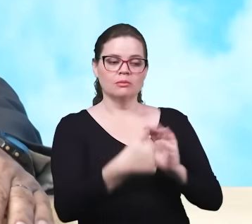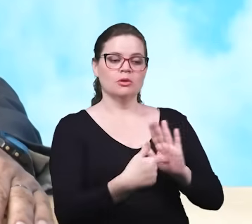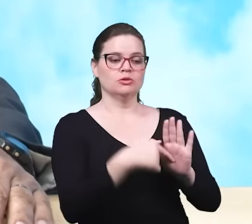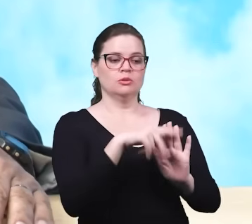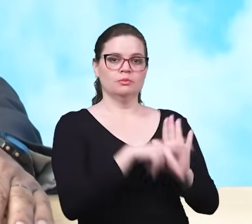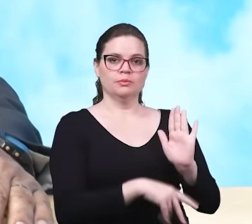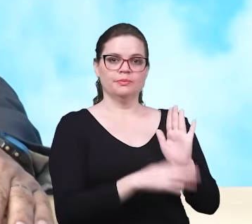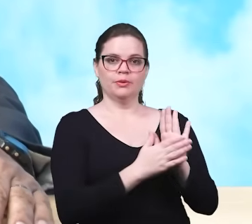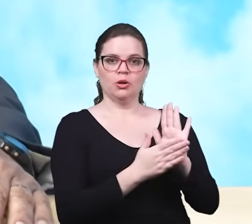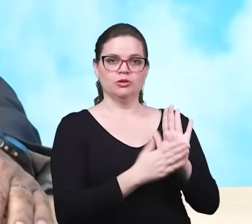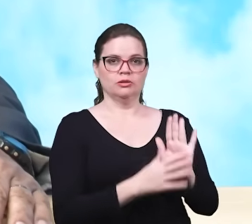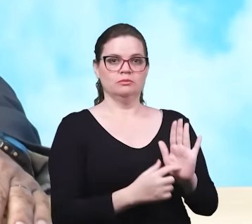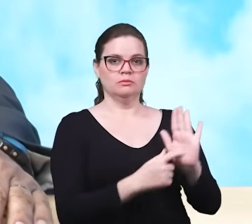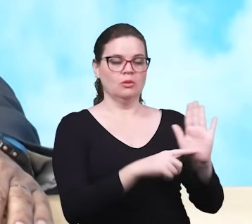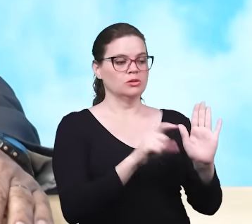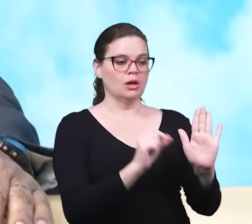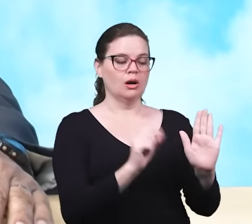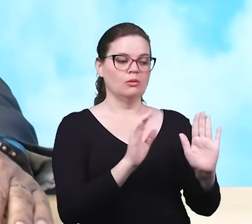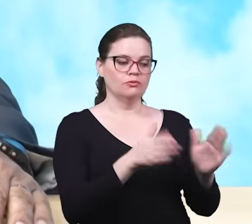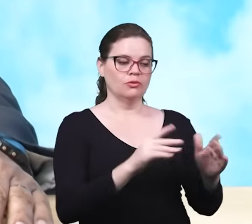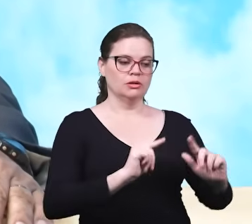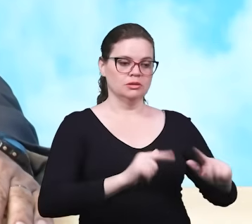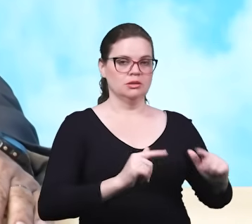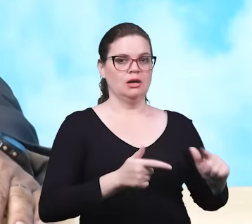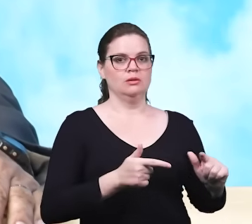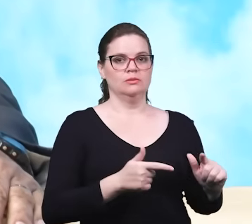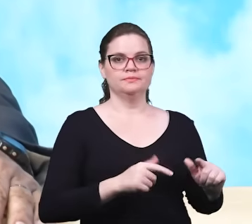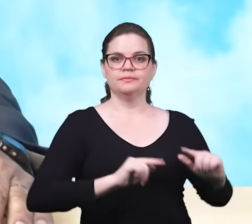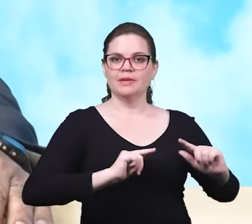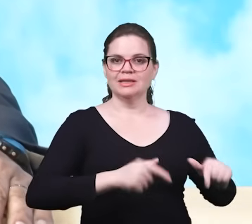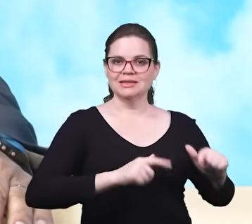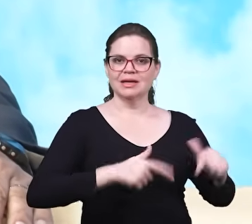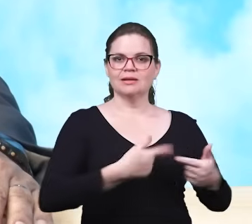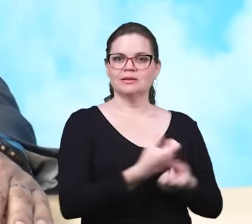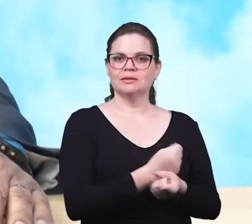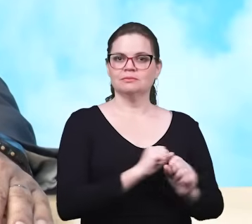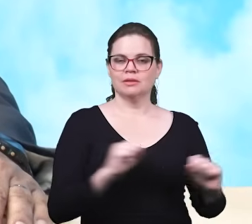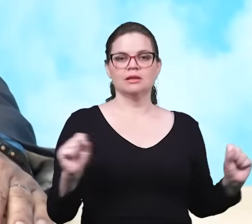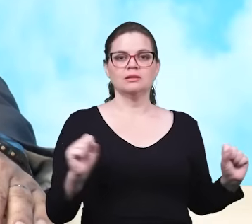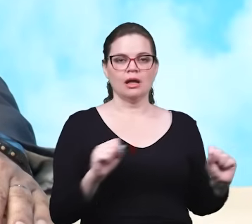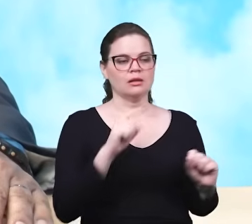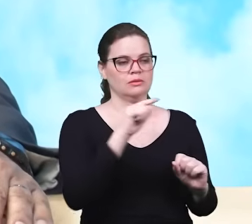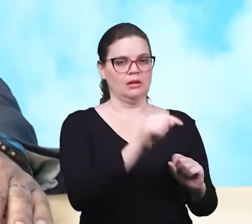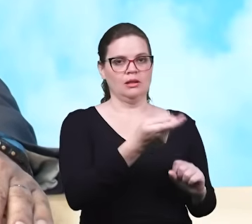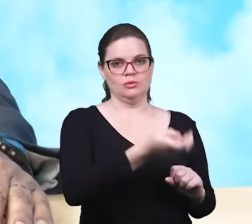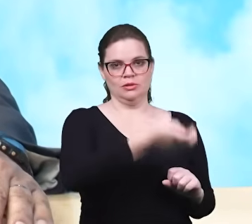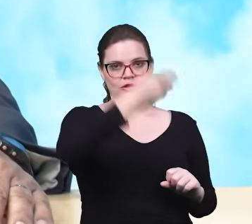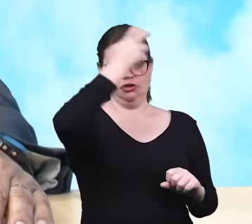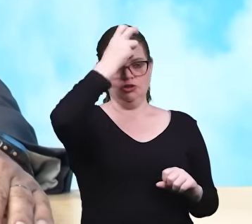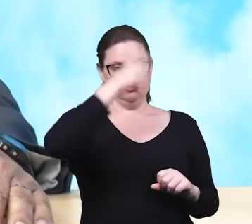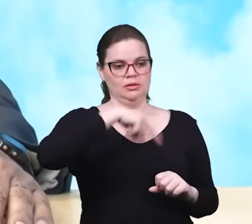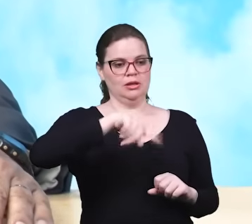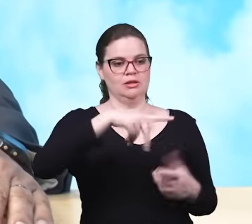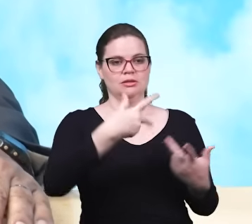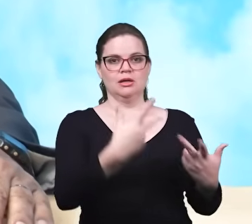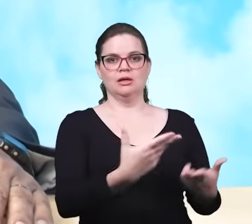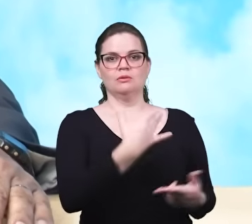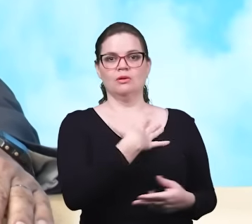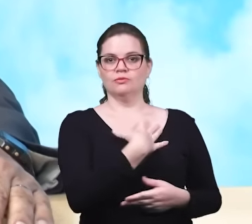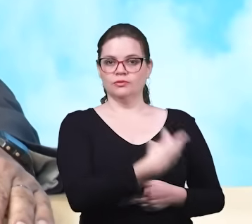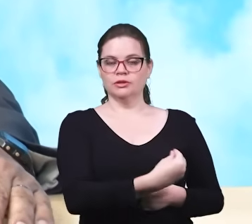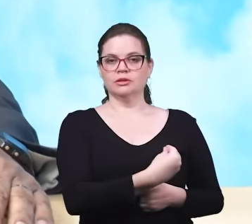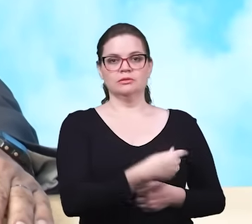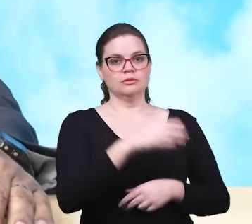ele um projeto, que o projeto era Israel, que Israel seria tirado como um filho e que esse projeto o